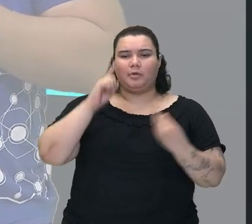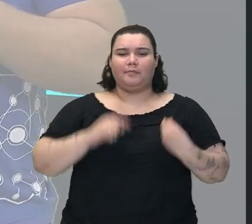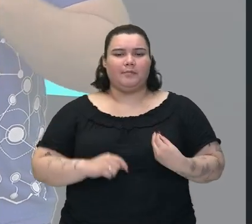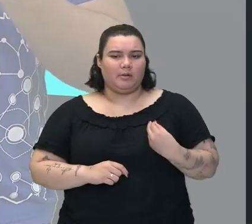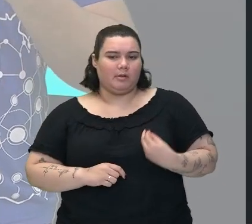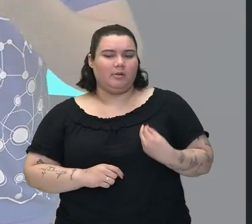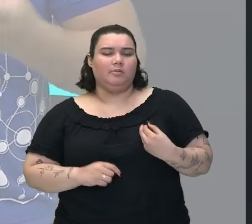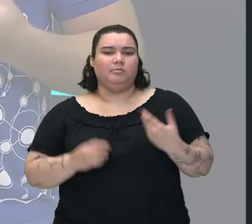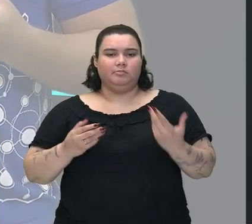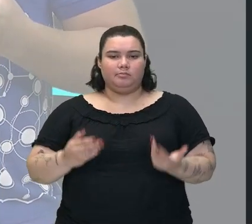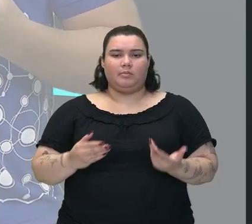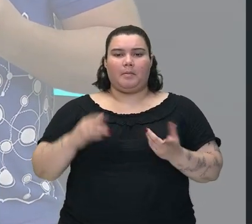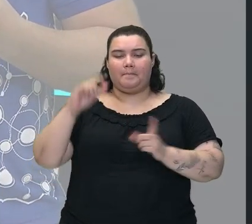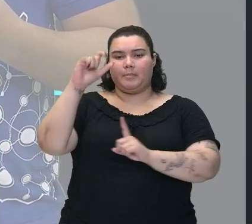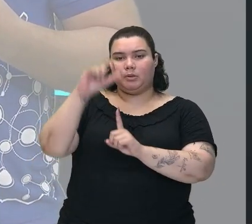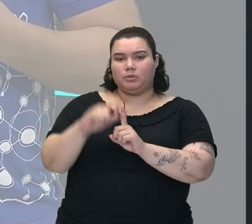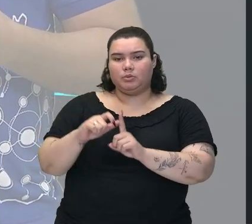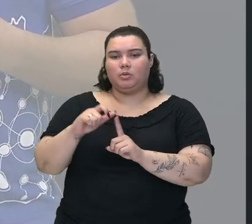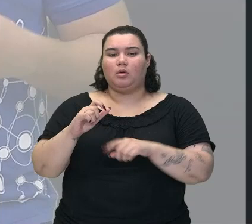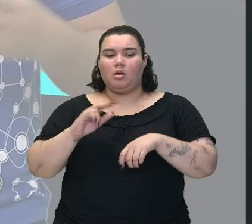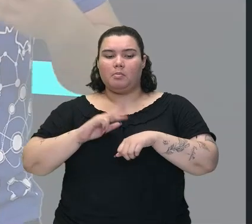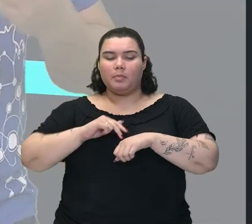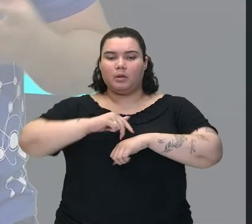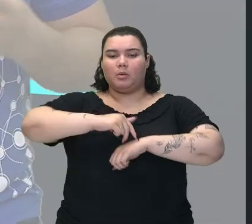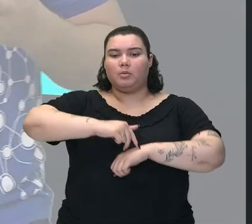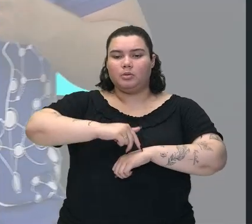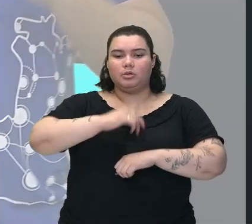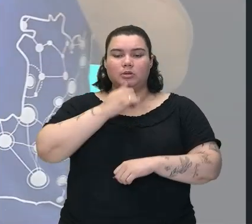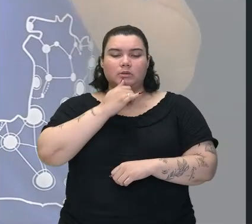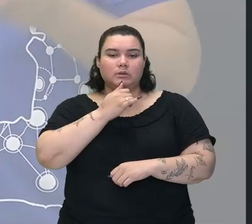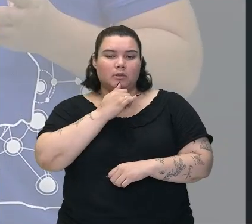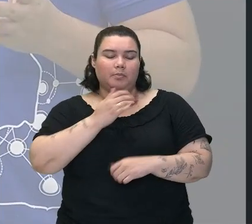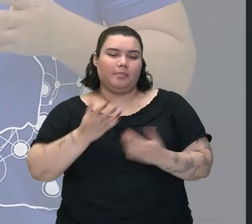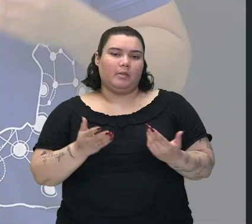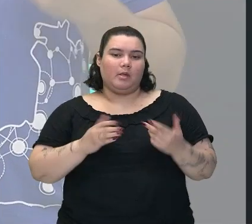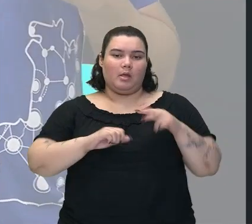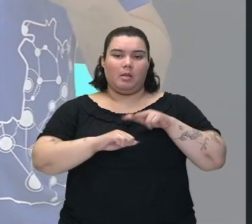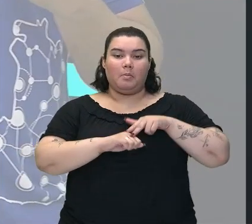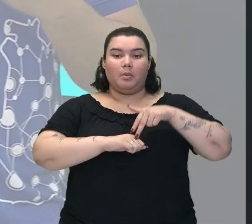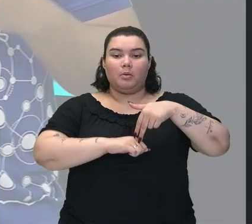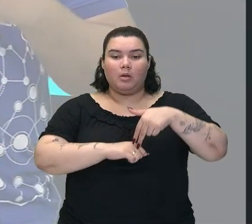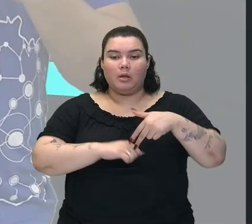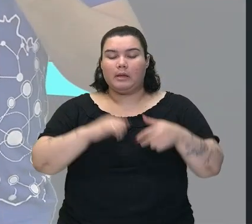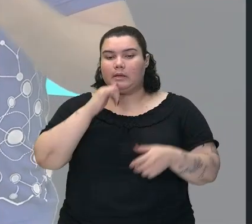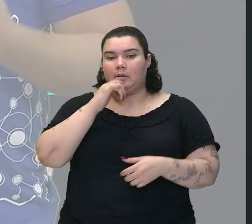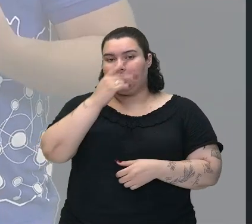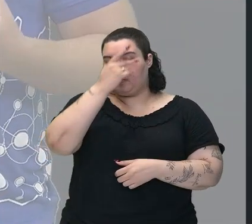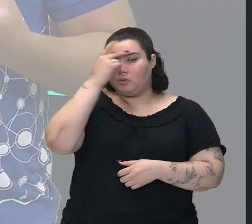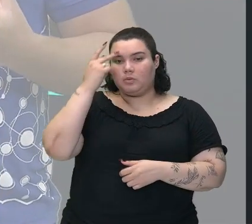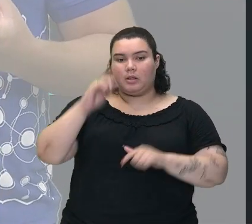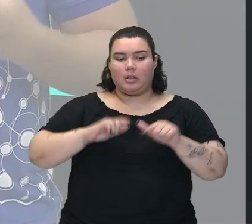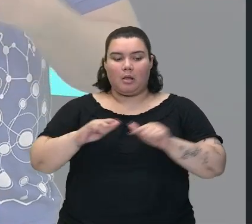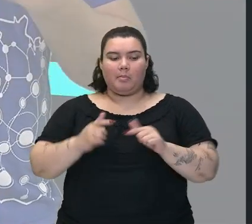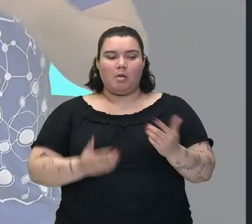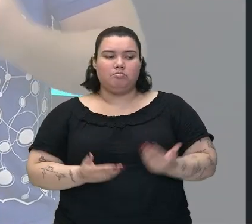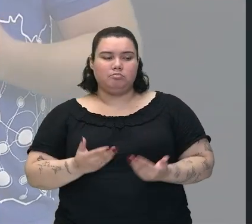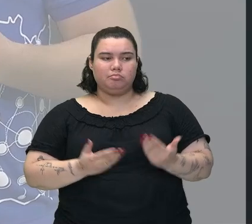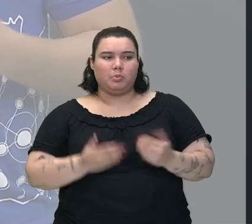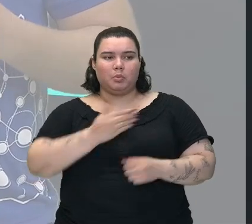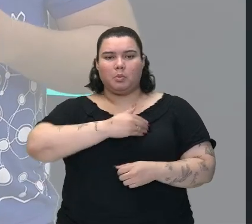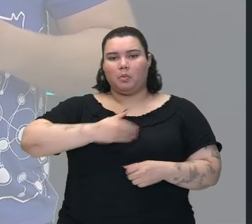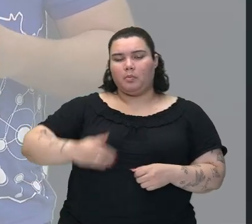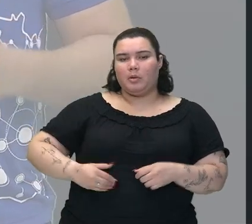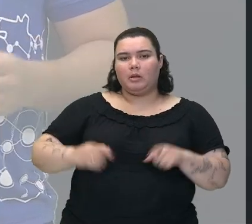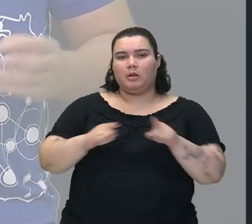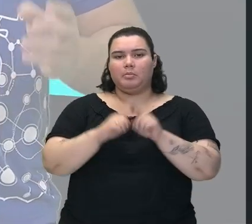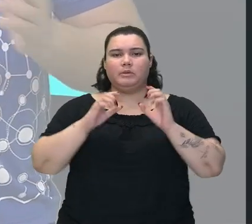história, ou seja, personagens protagonistas como nós vamos ter aí a presença de funcionários públicos, do cidadão comum nas suas